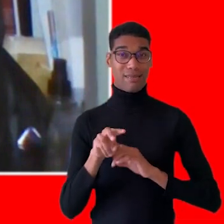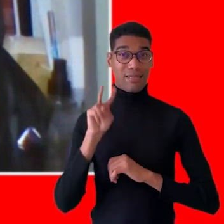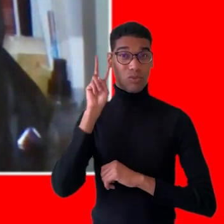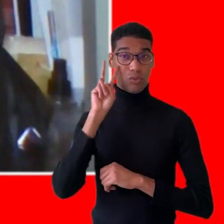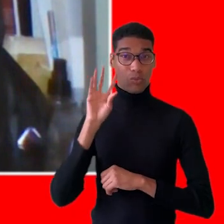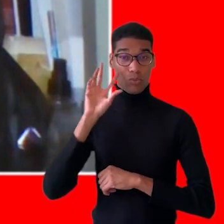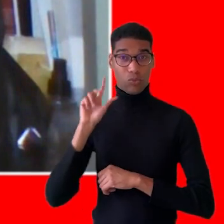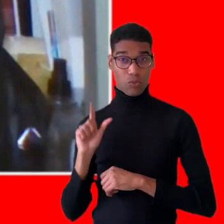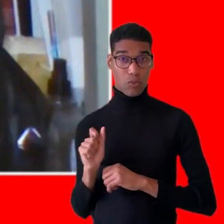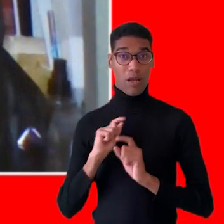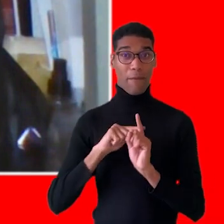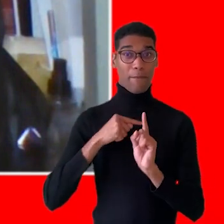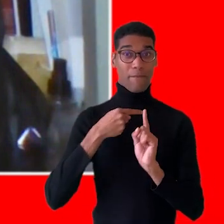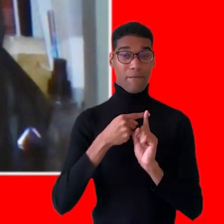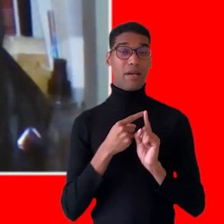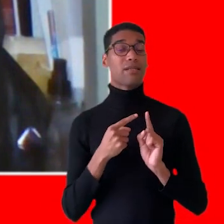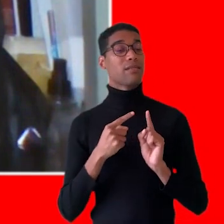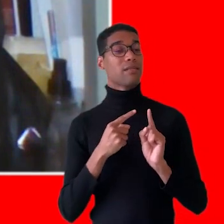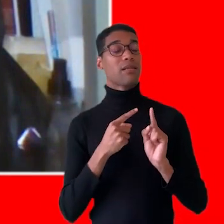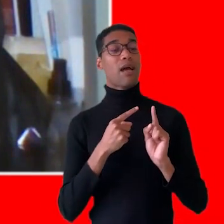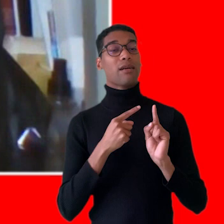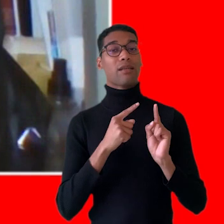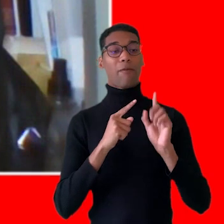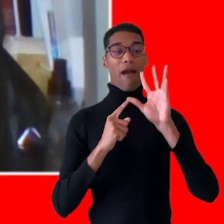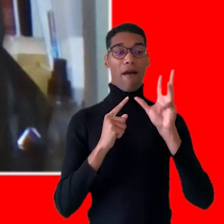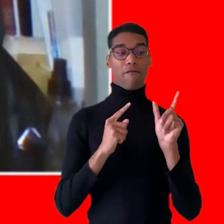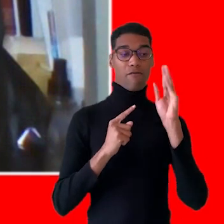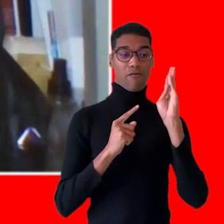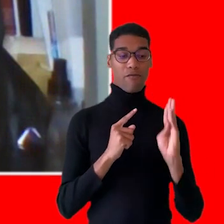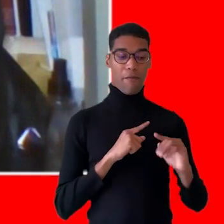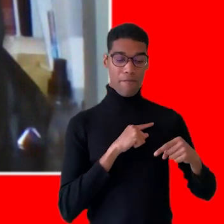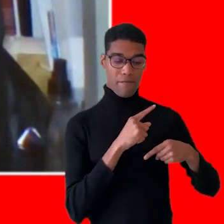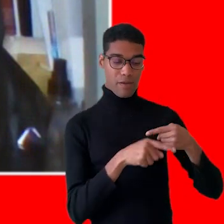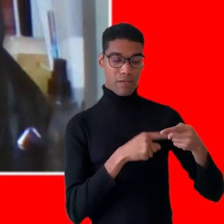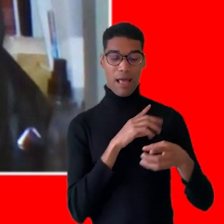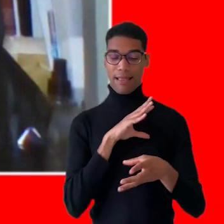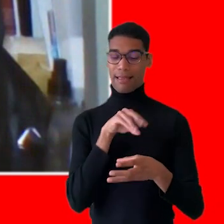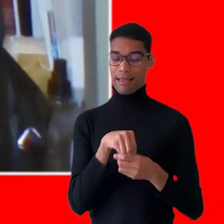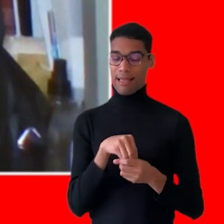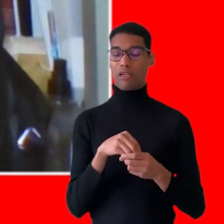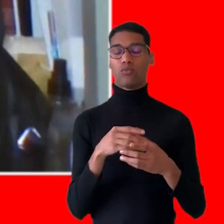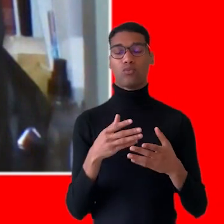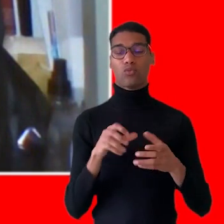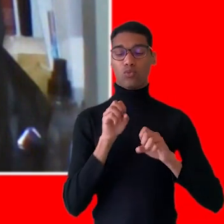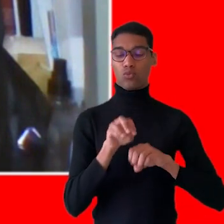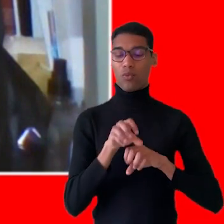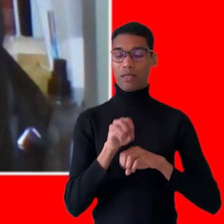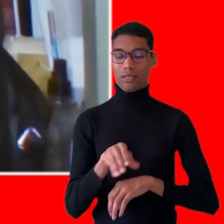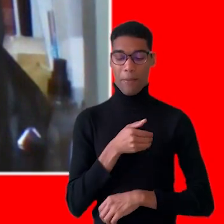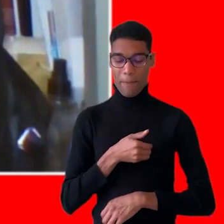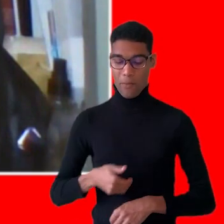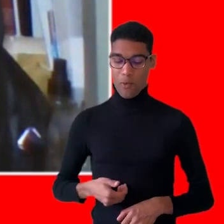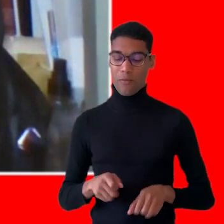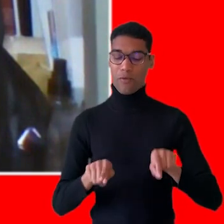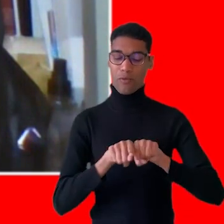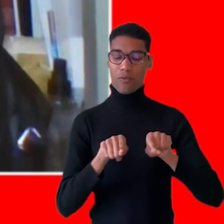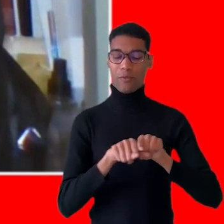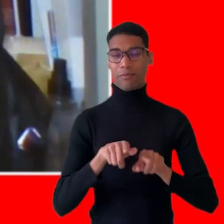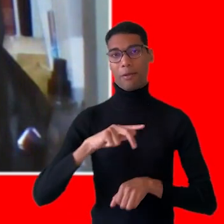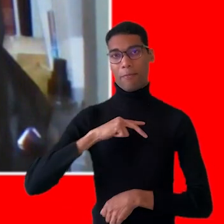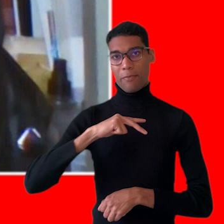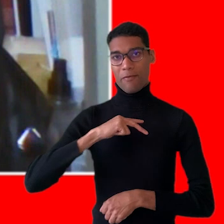história africana e afro-brasileira para o ensino público e para o ensino privado no Brasil.